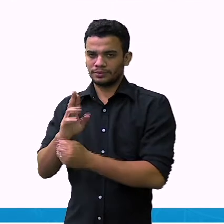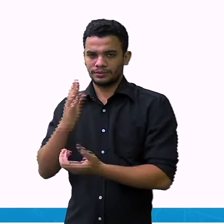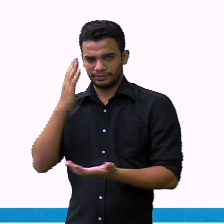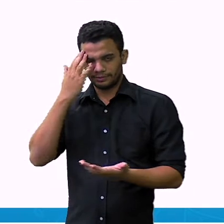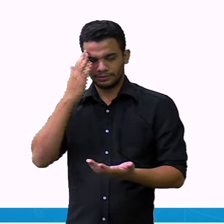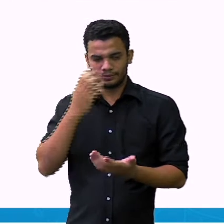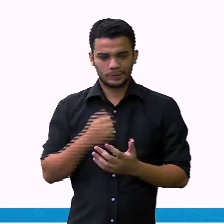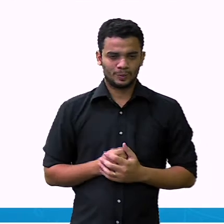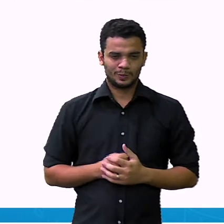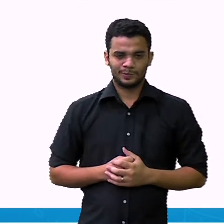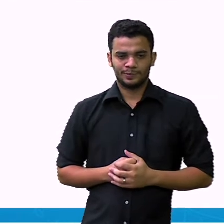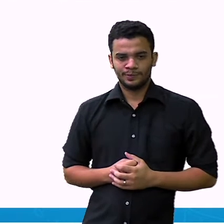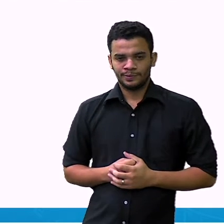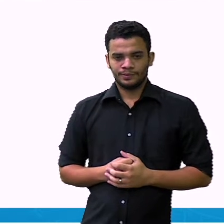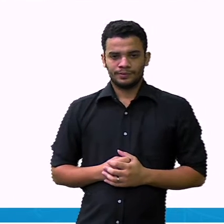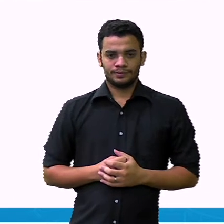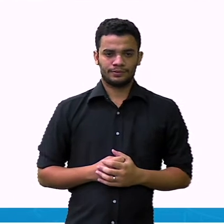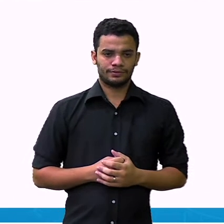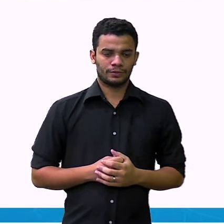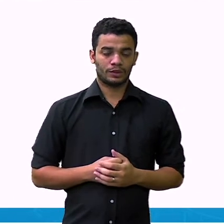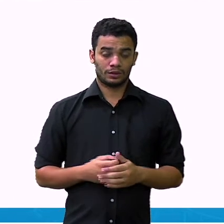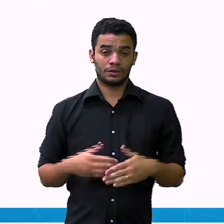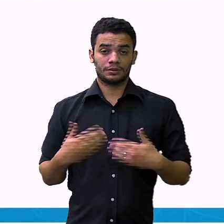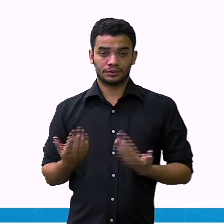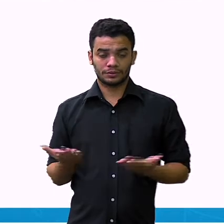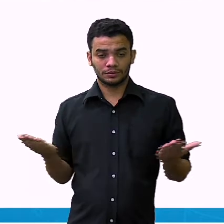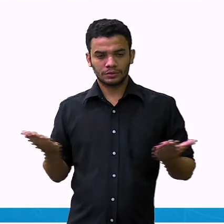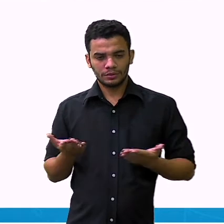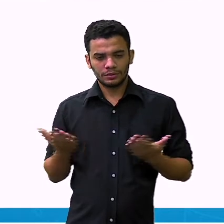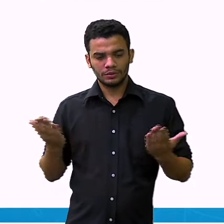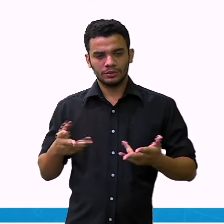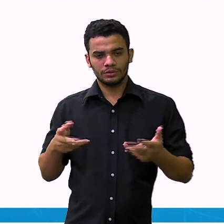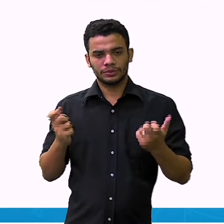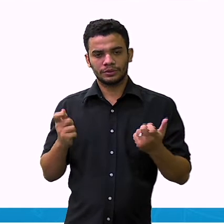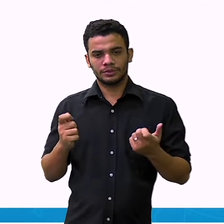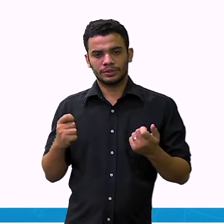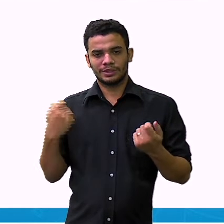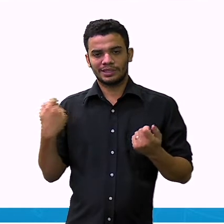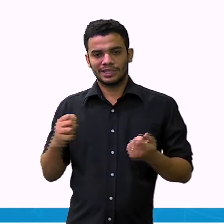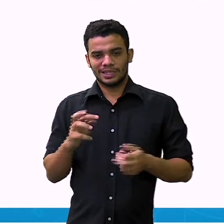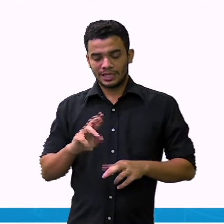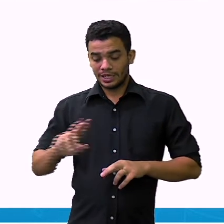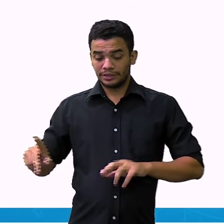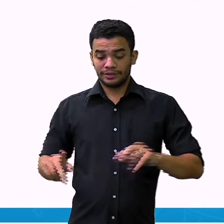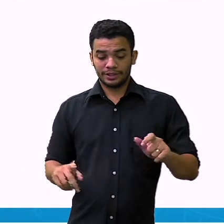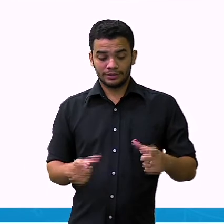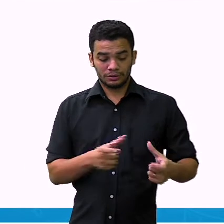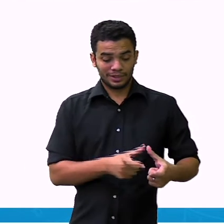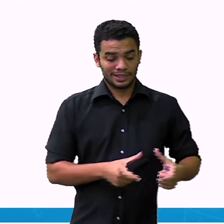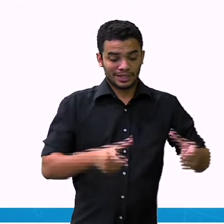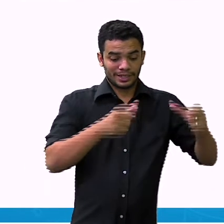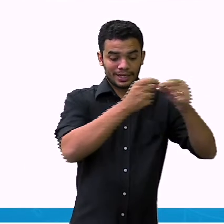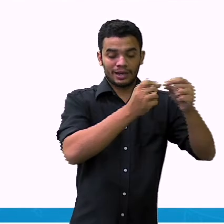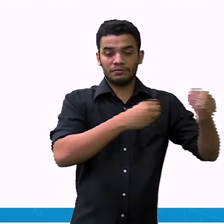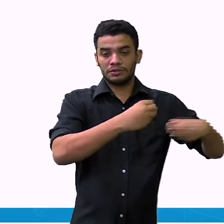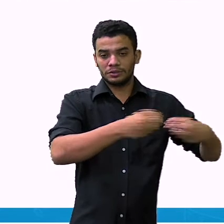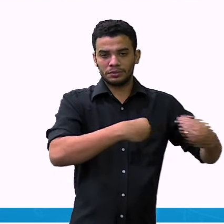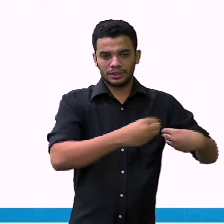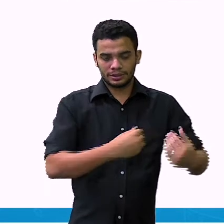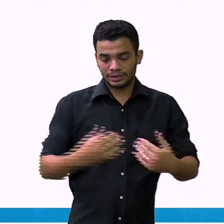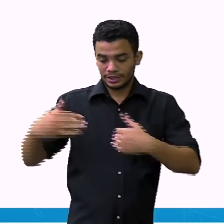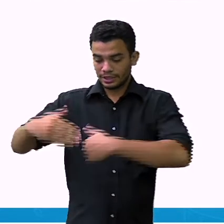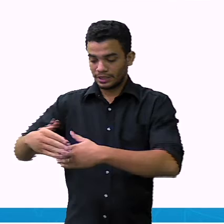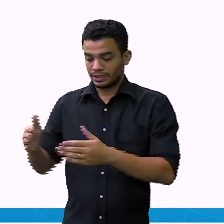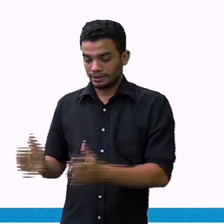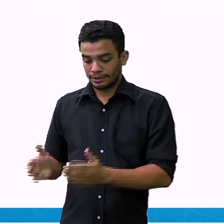Letra D. Qual a diferença de quantidade entre garrafa e caixa? Agora nós temos a